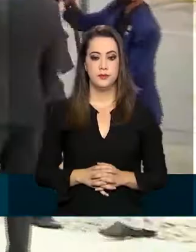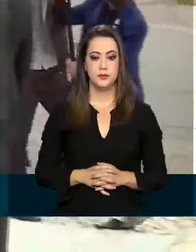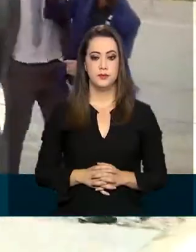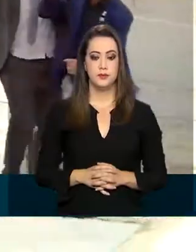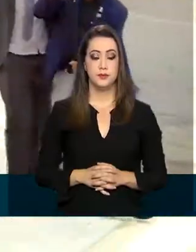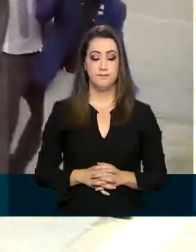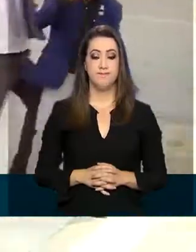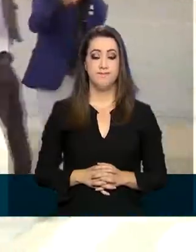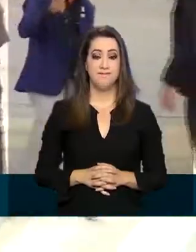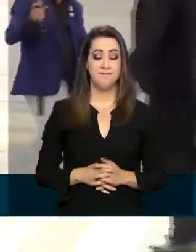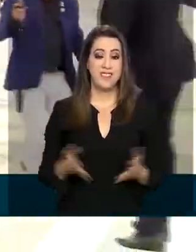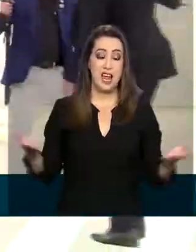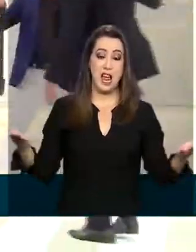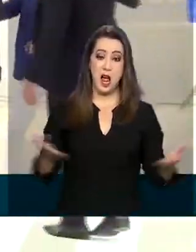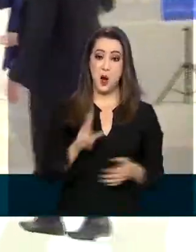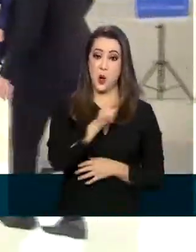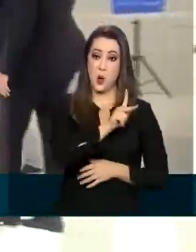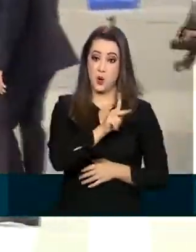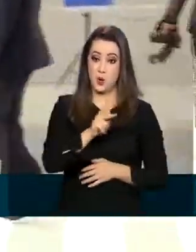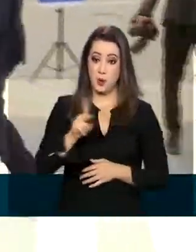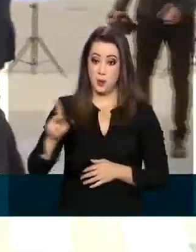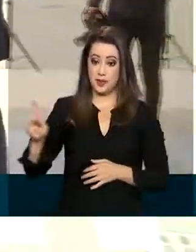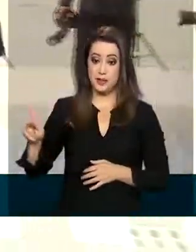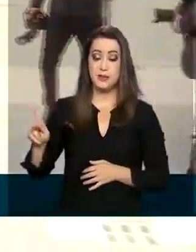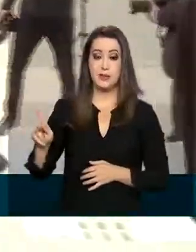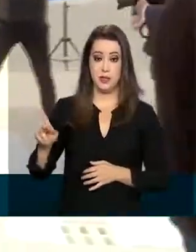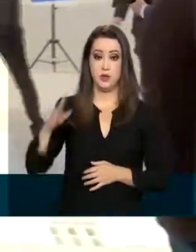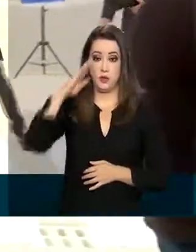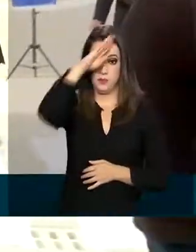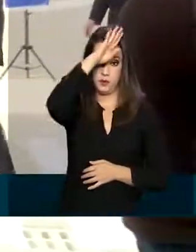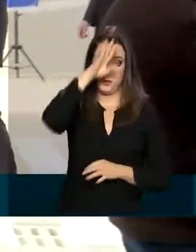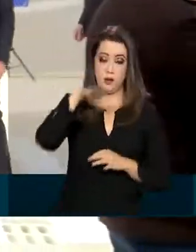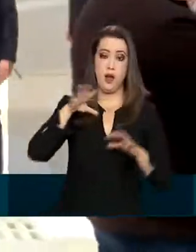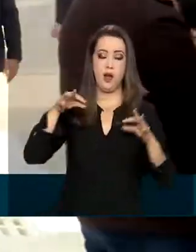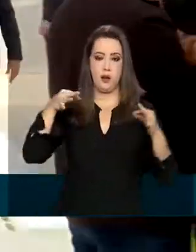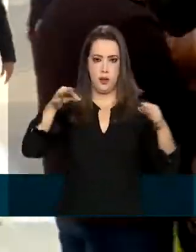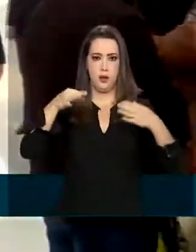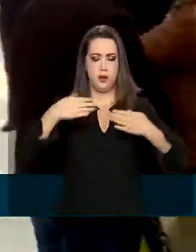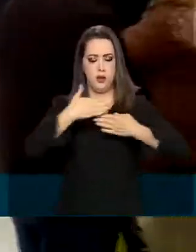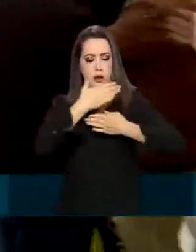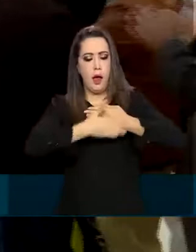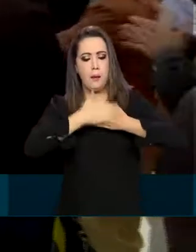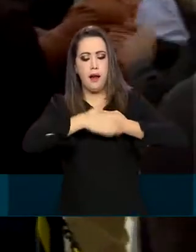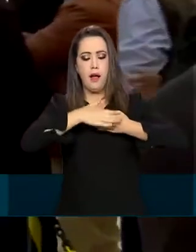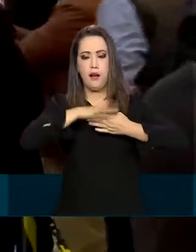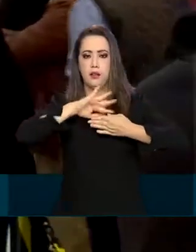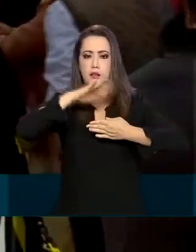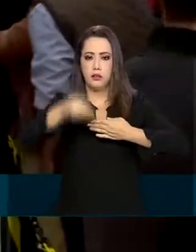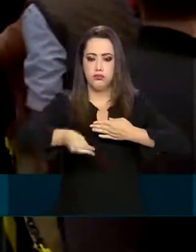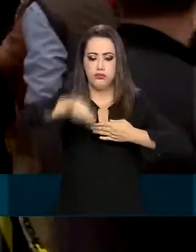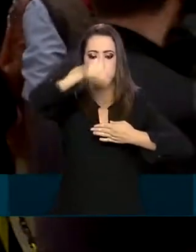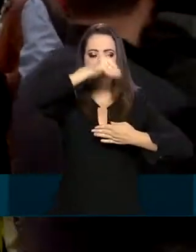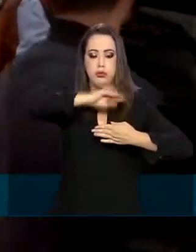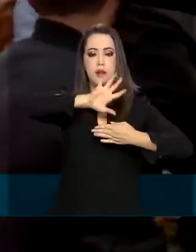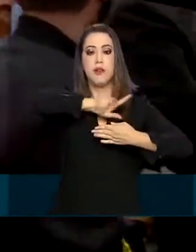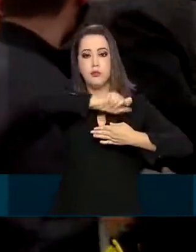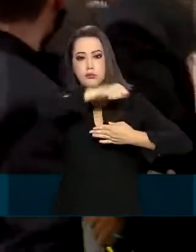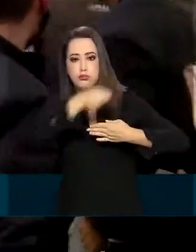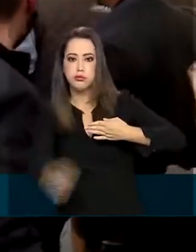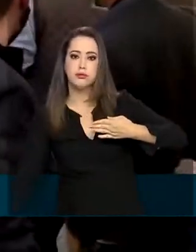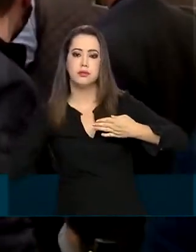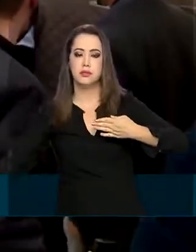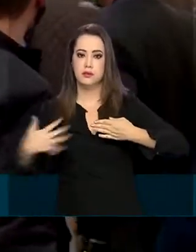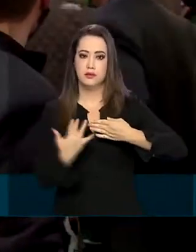O presidente vai agora então descerrar uma placa alusiva à entrega dessas unidades habitacionais.